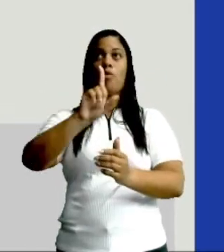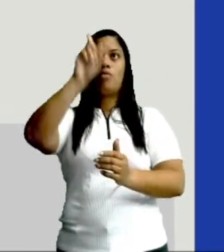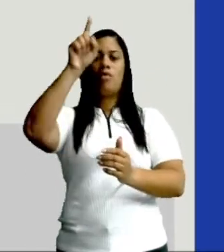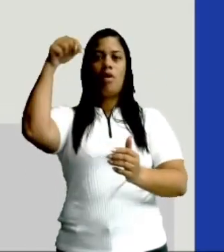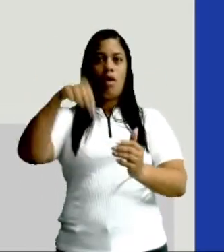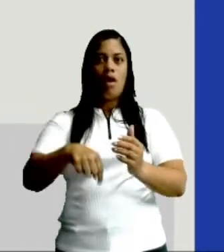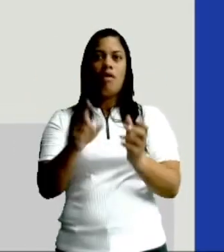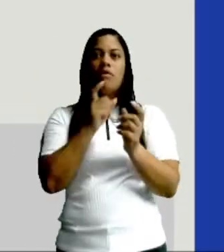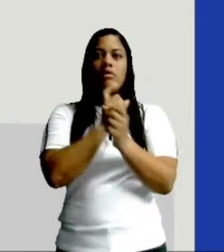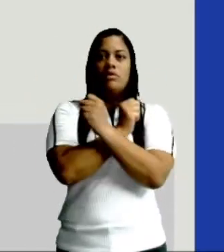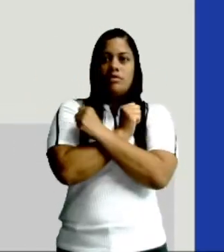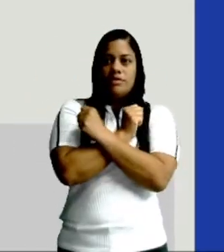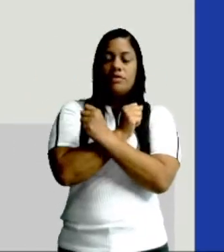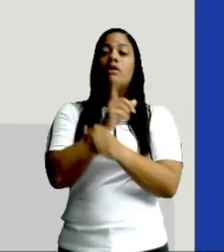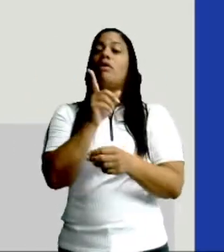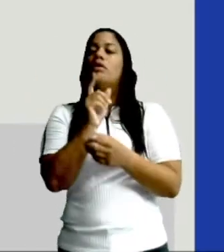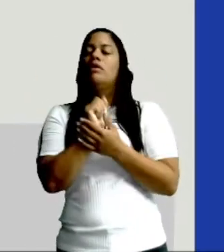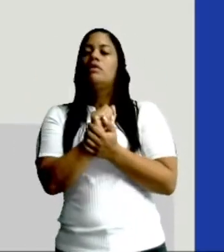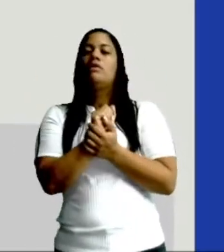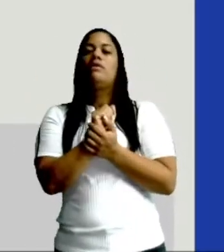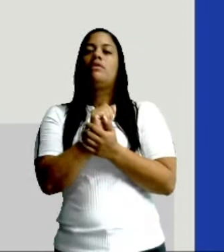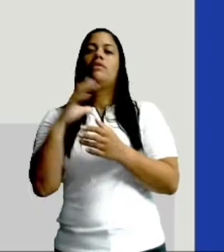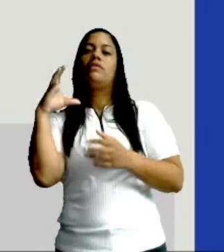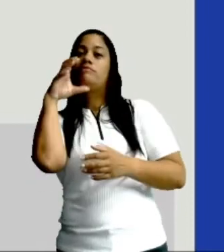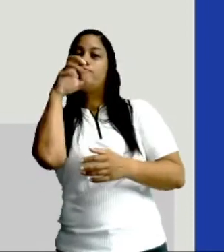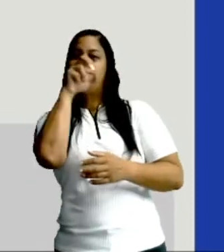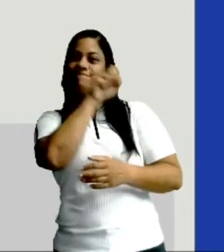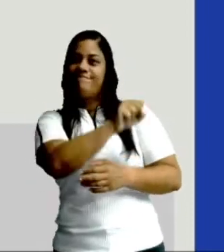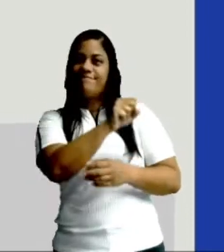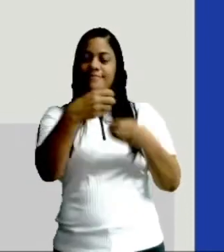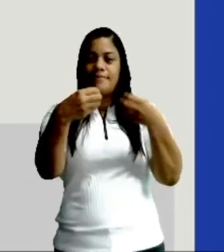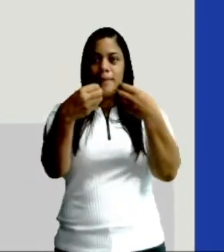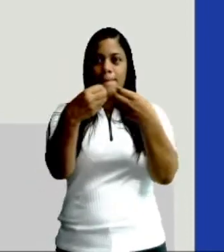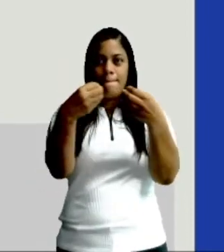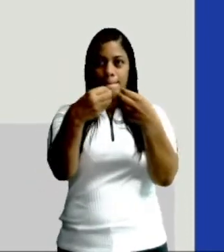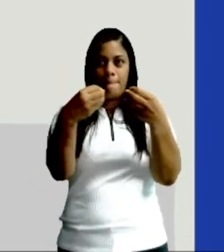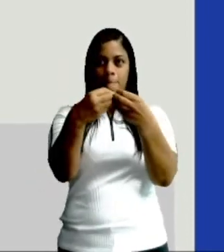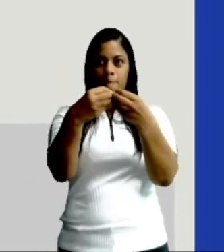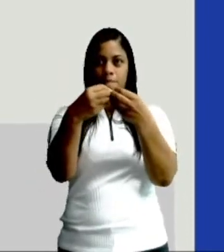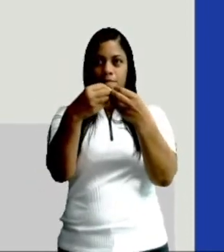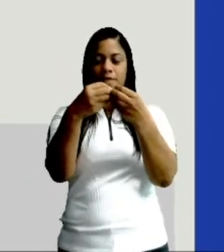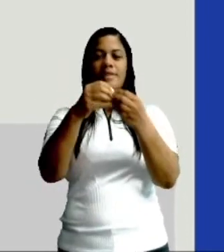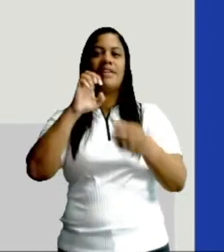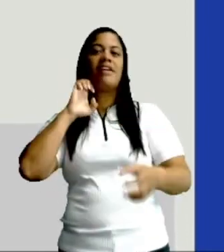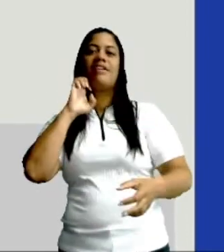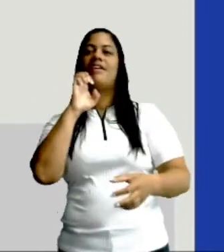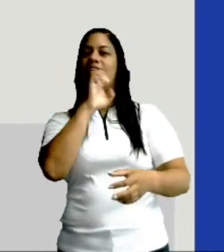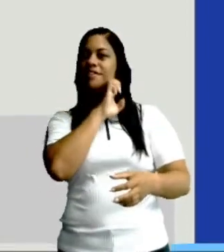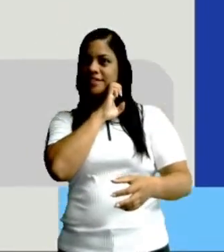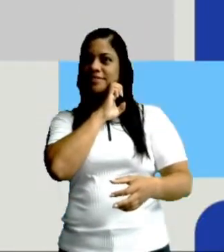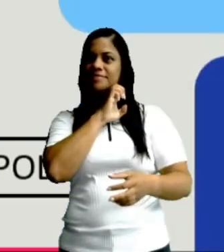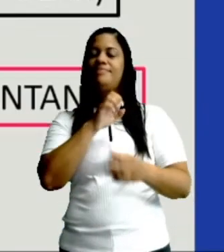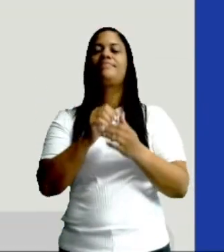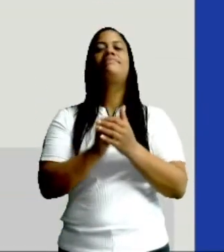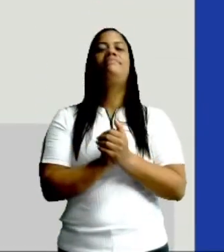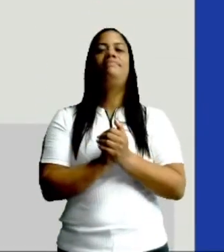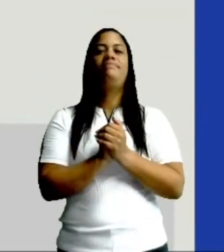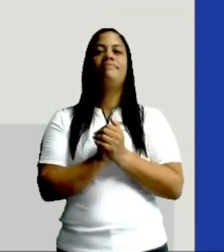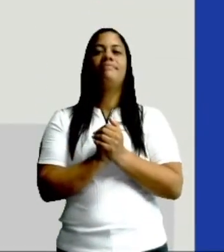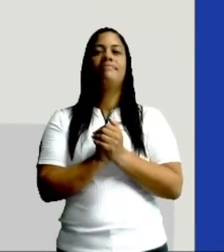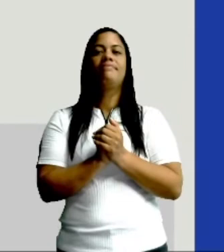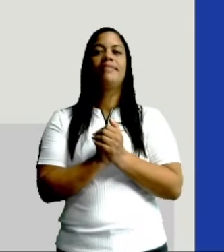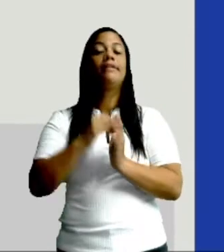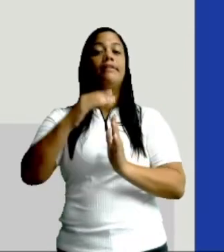frio. Então, os climas mais quentes a gente vai encontrar sempre mais próximo à linha do Equador, tá certo? E aí,